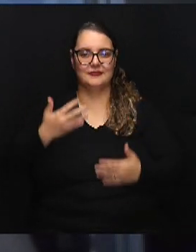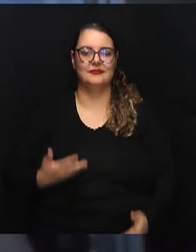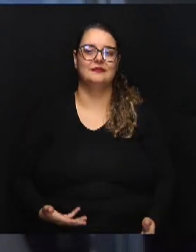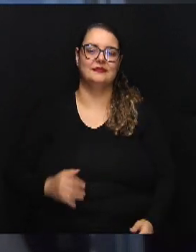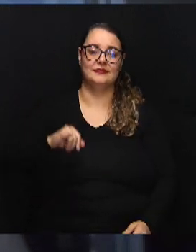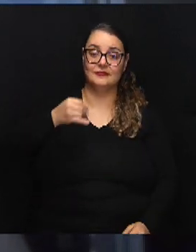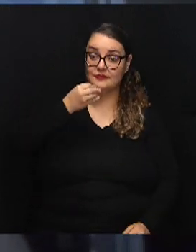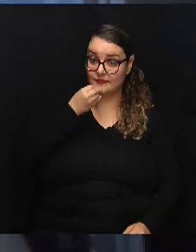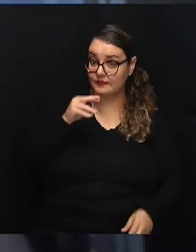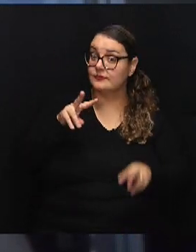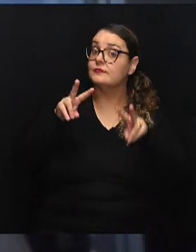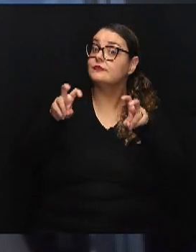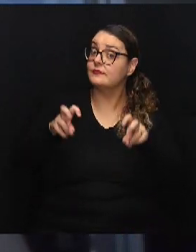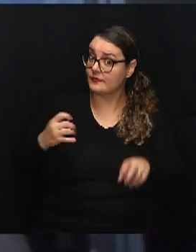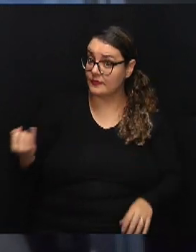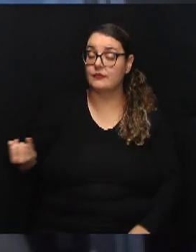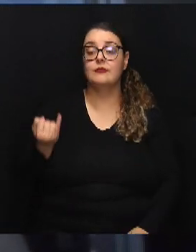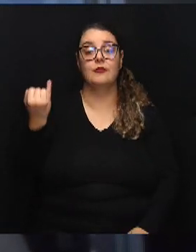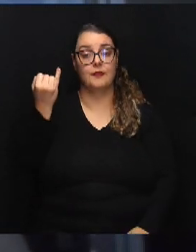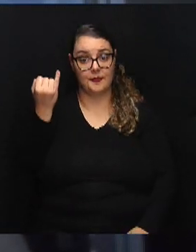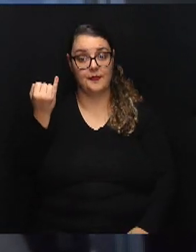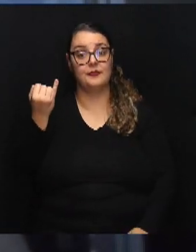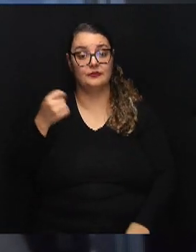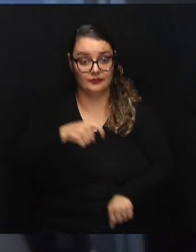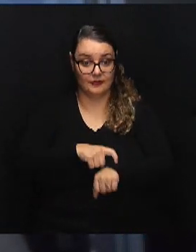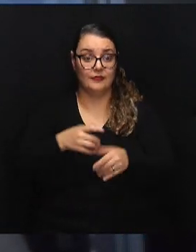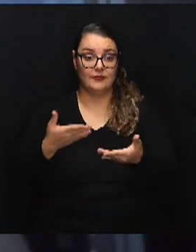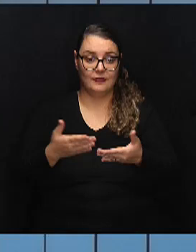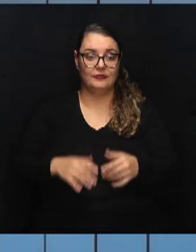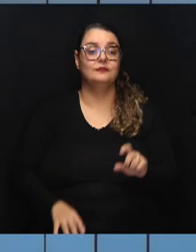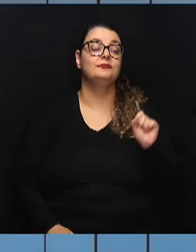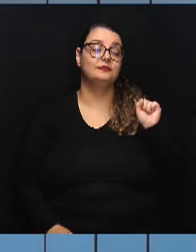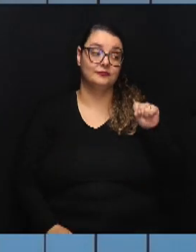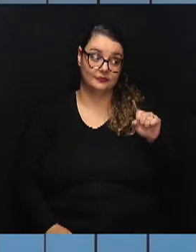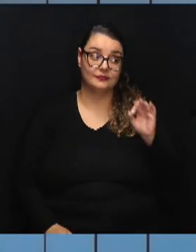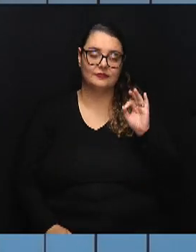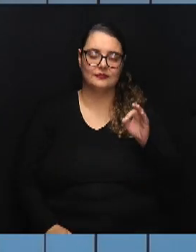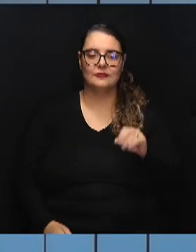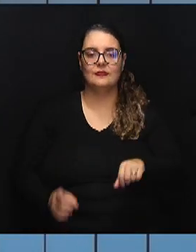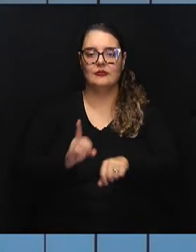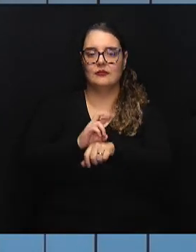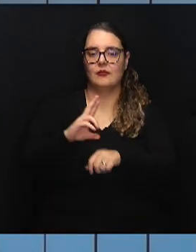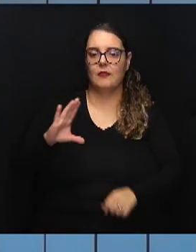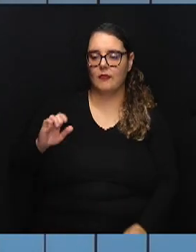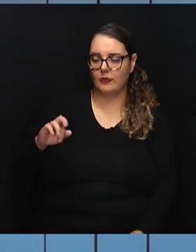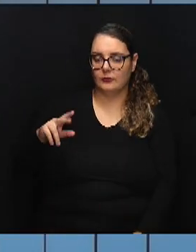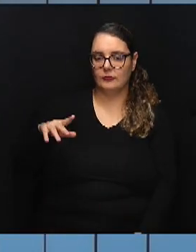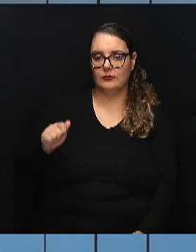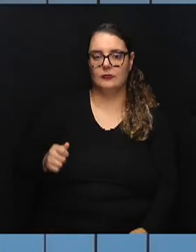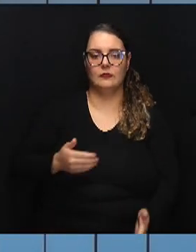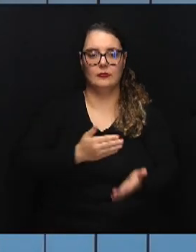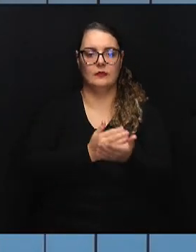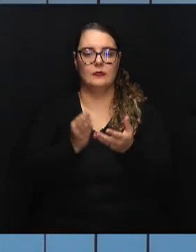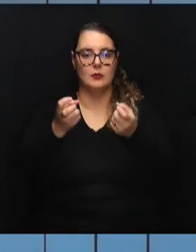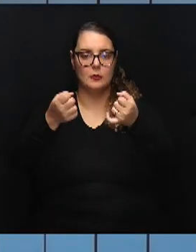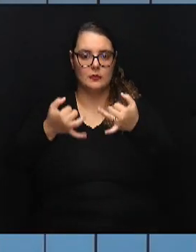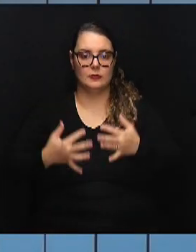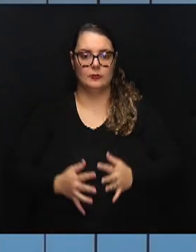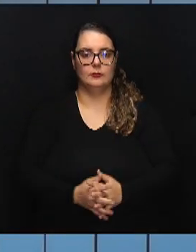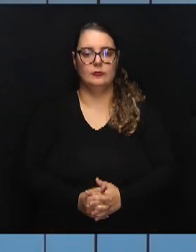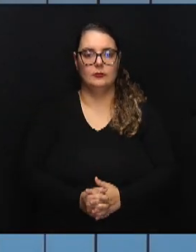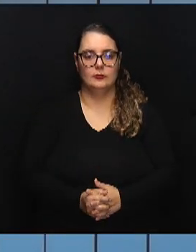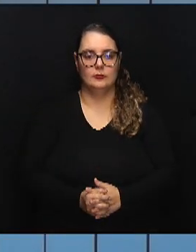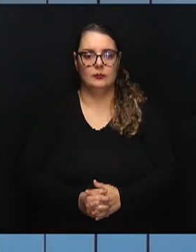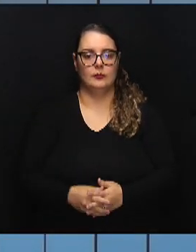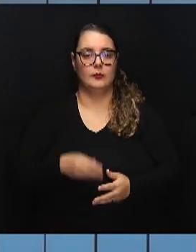falar sobre um assunto tão relevante, tão importante. Com certeza. Doutora Carla, vamos começar explicando então como